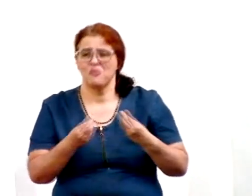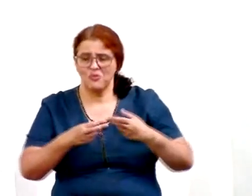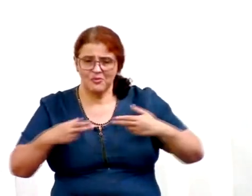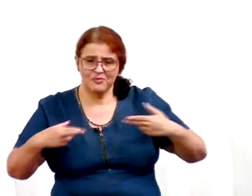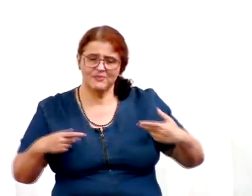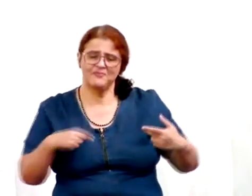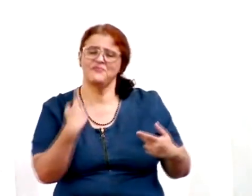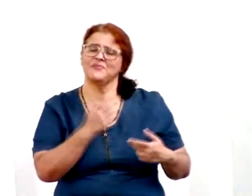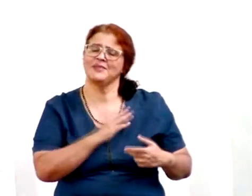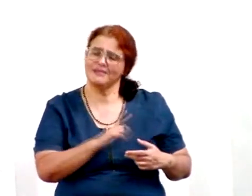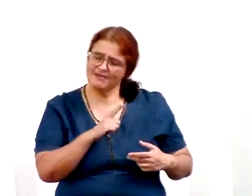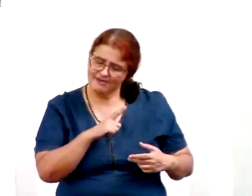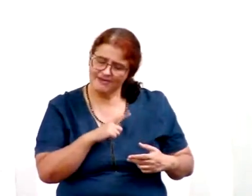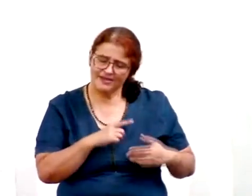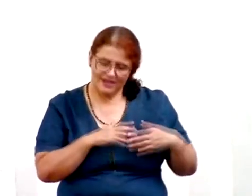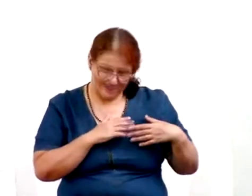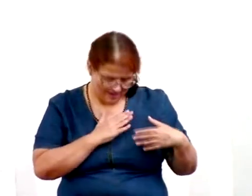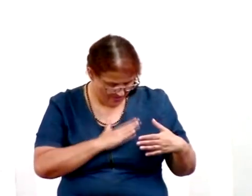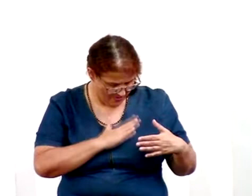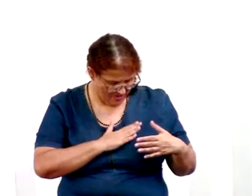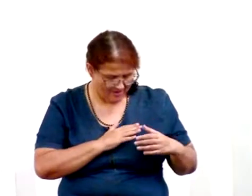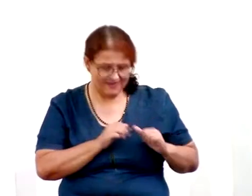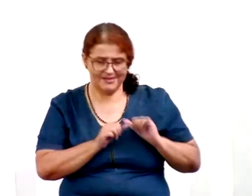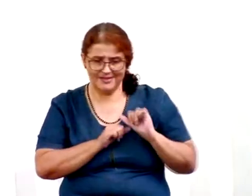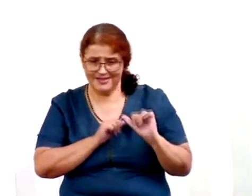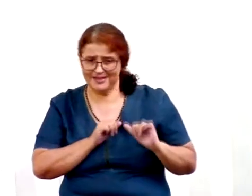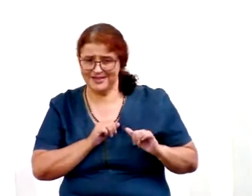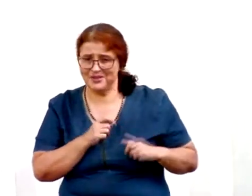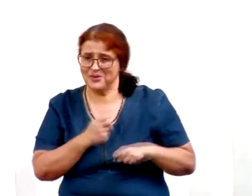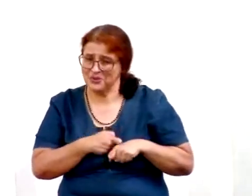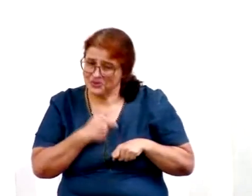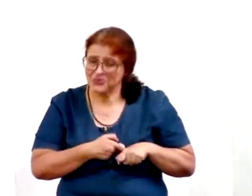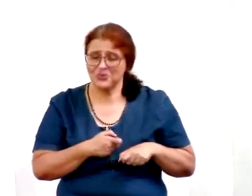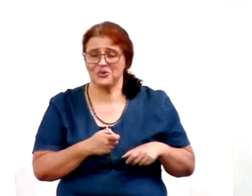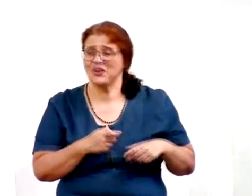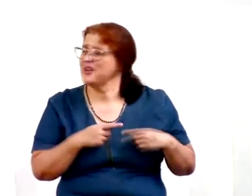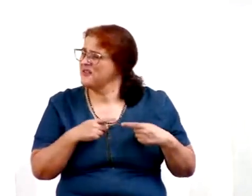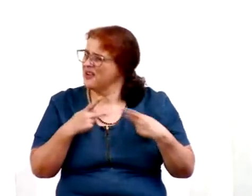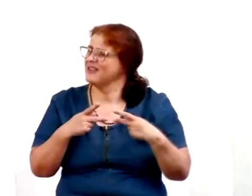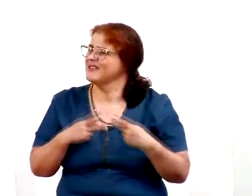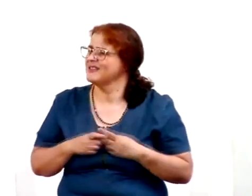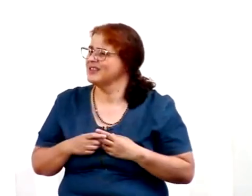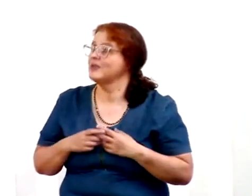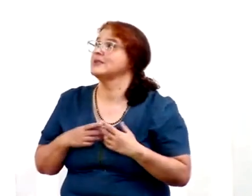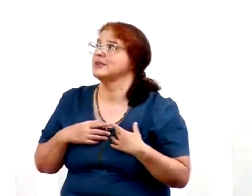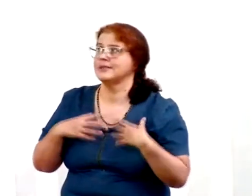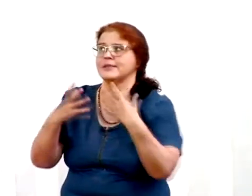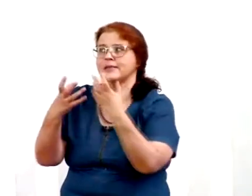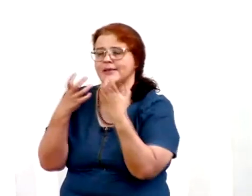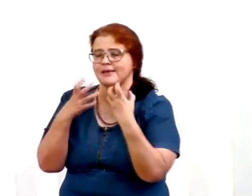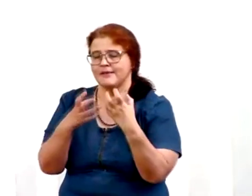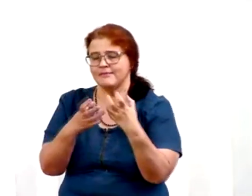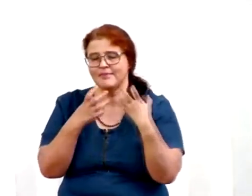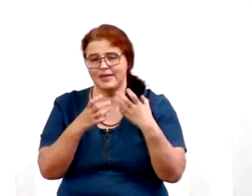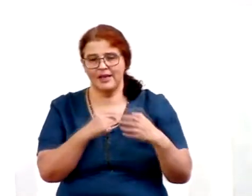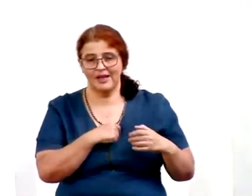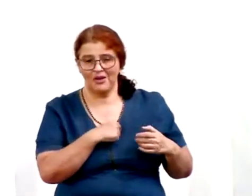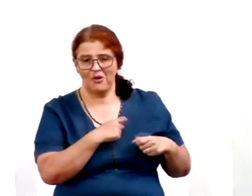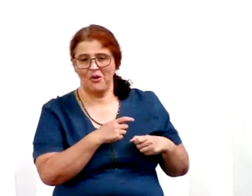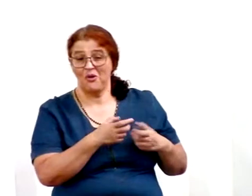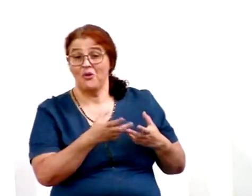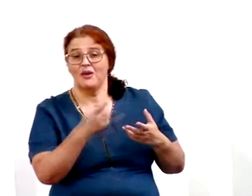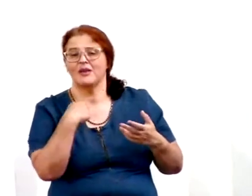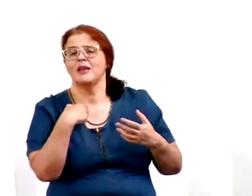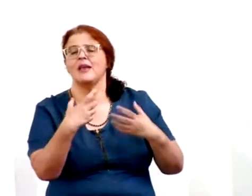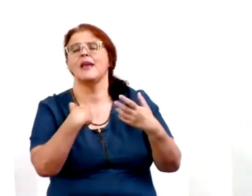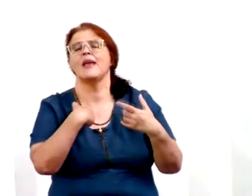e estamos reclamando constantemente daquilo que não temos, cobiçando aquilo que não